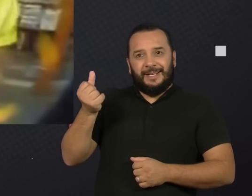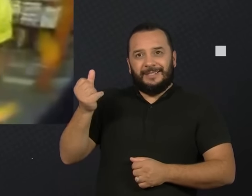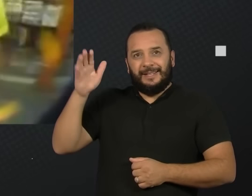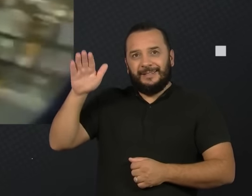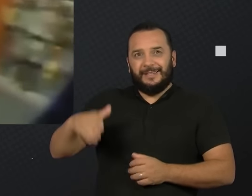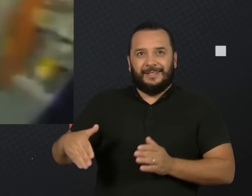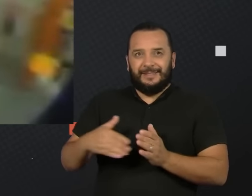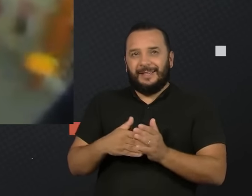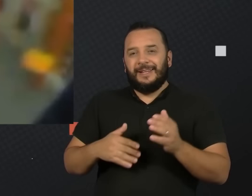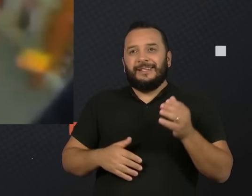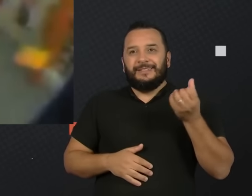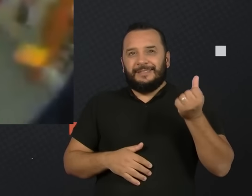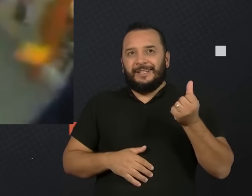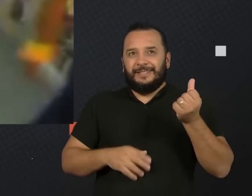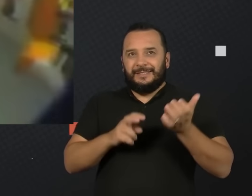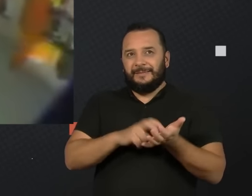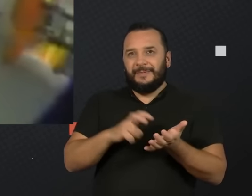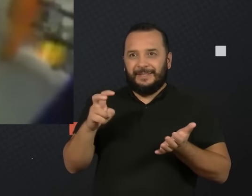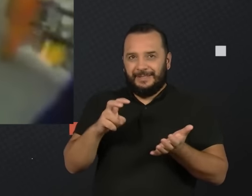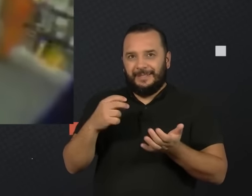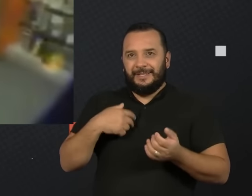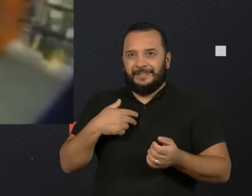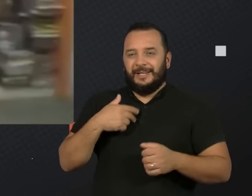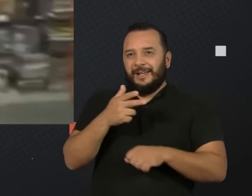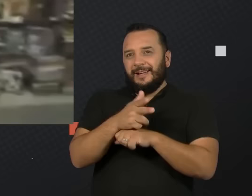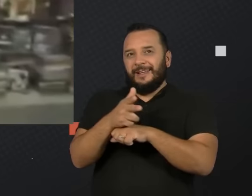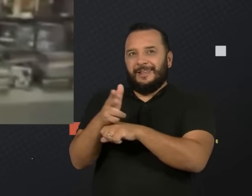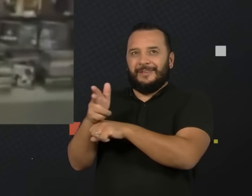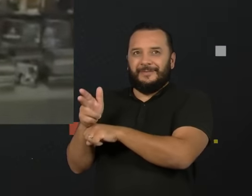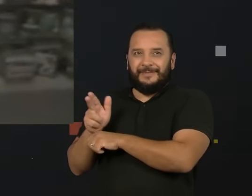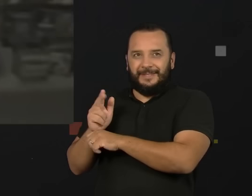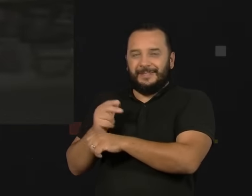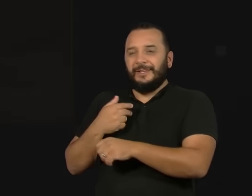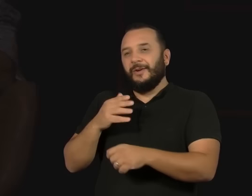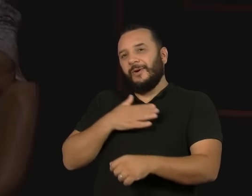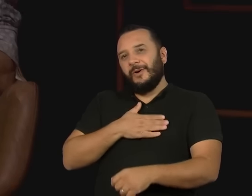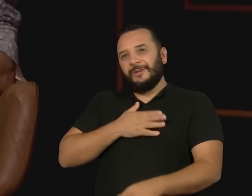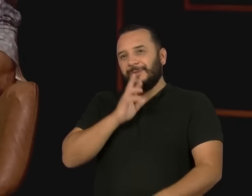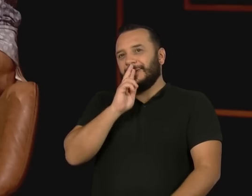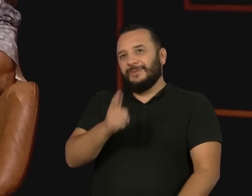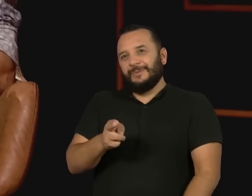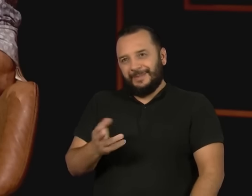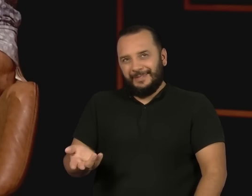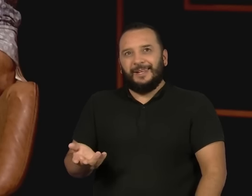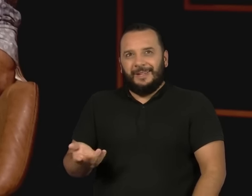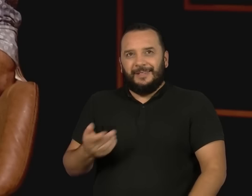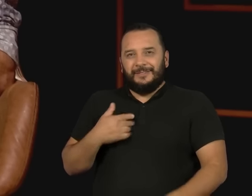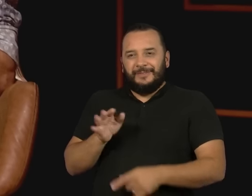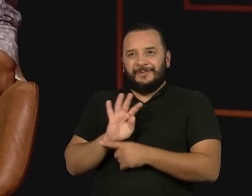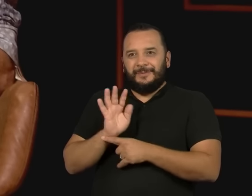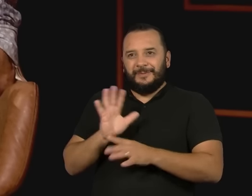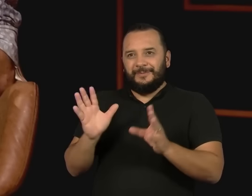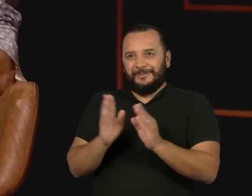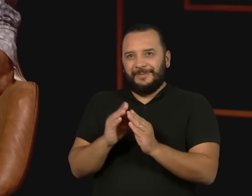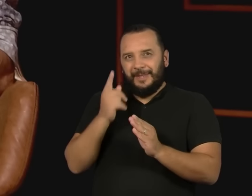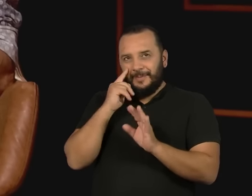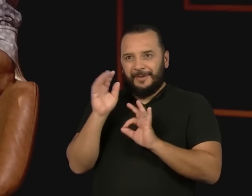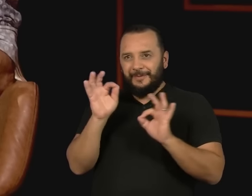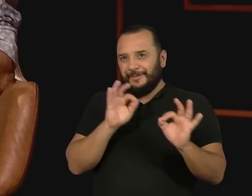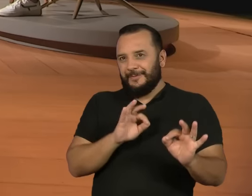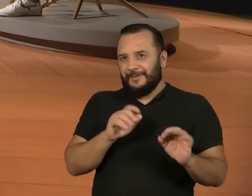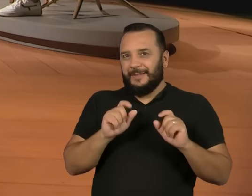manhã, fazer esse filme. Eu gosto mais do resultado dos curtas, que dá para ver